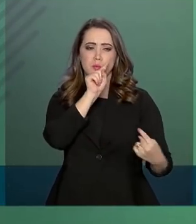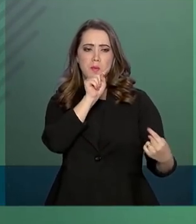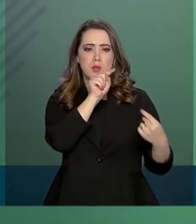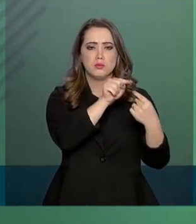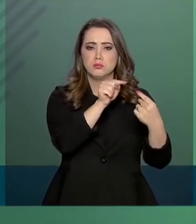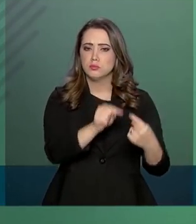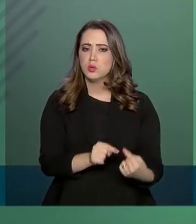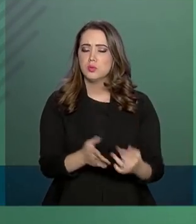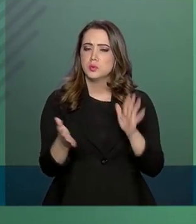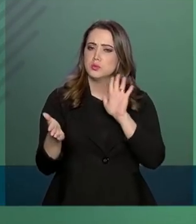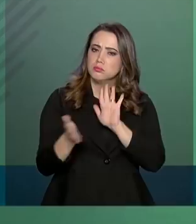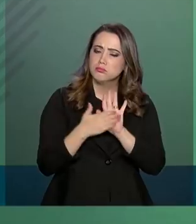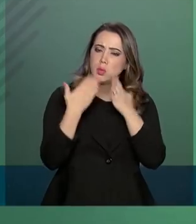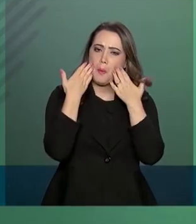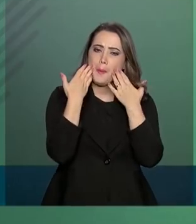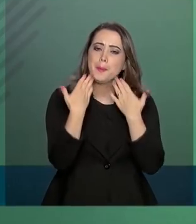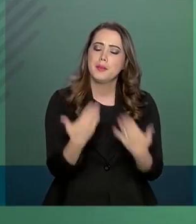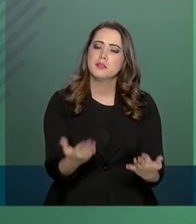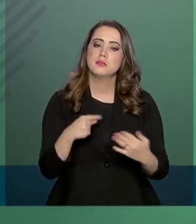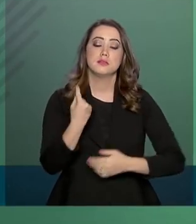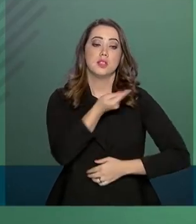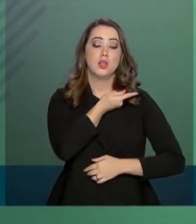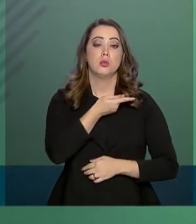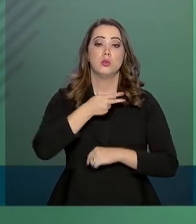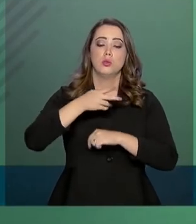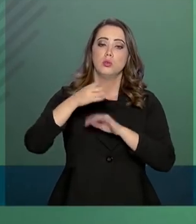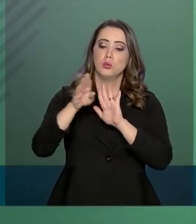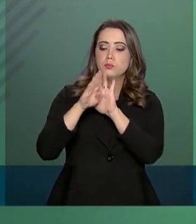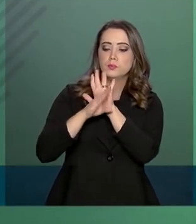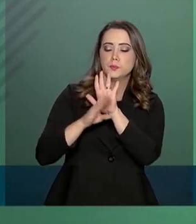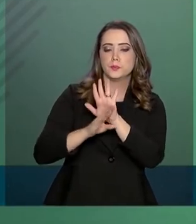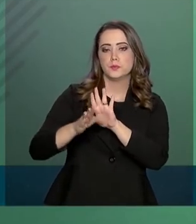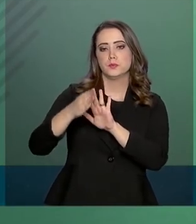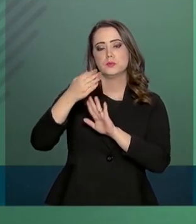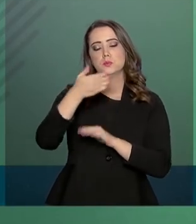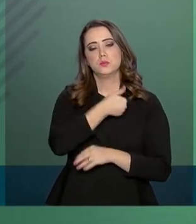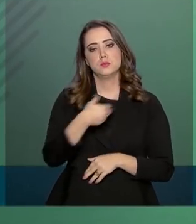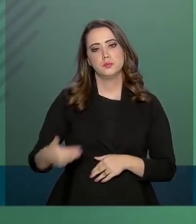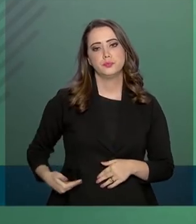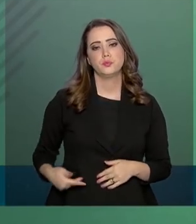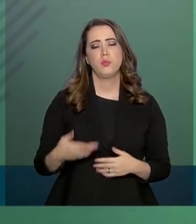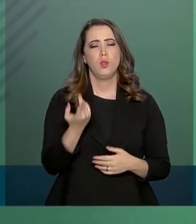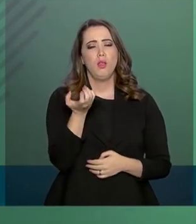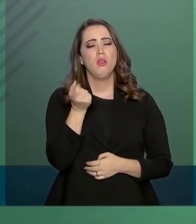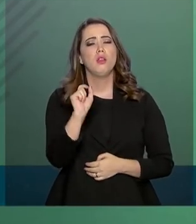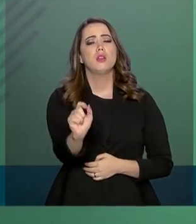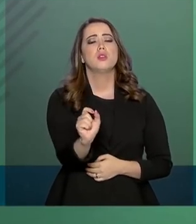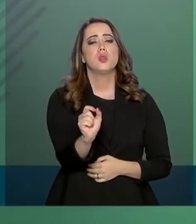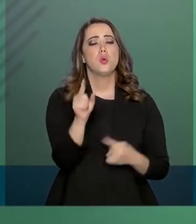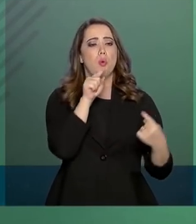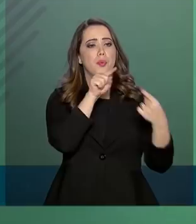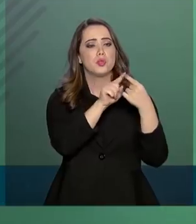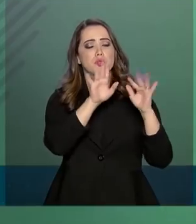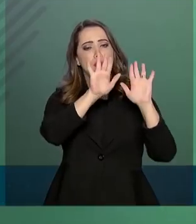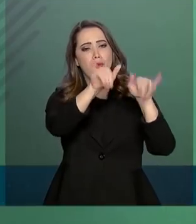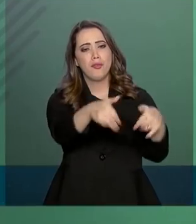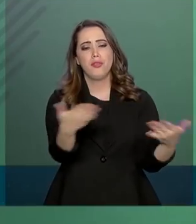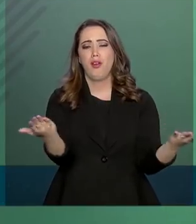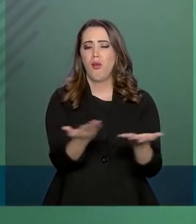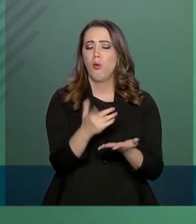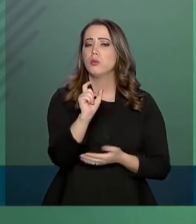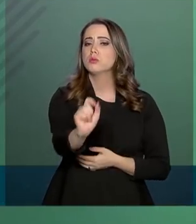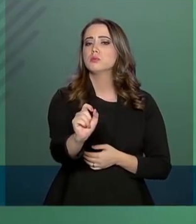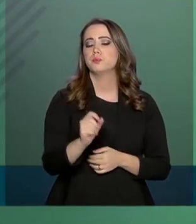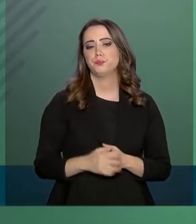propostos em nosso projeto de governo que visa ao fim ao cabo